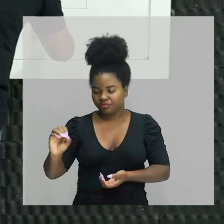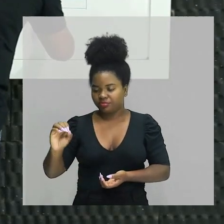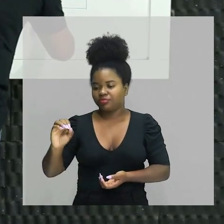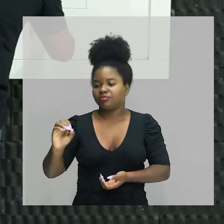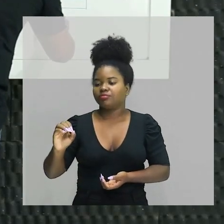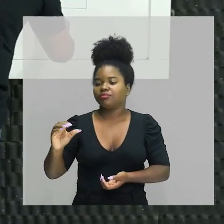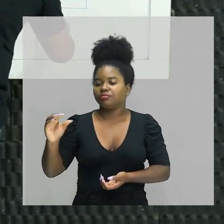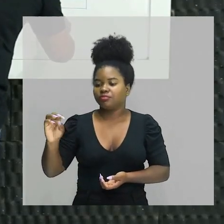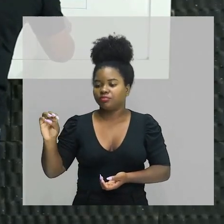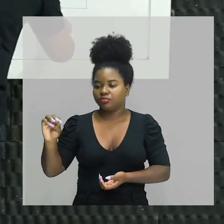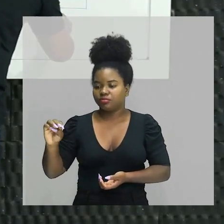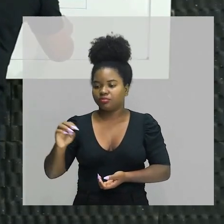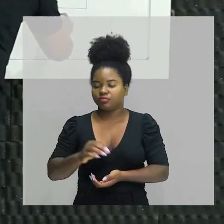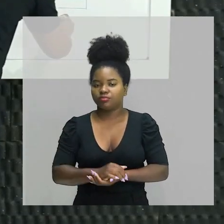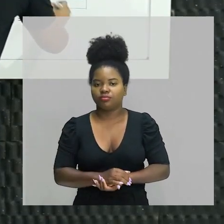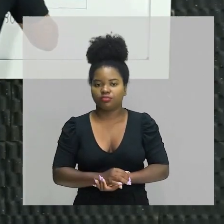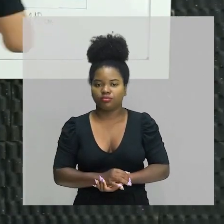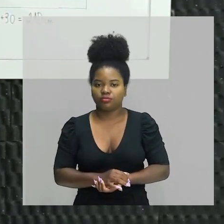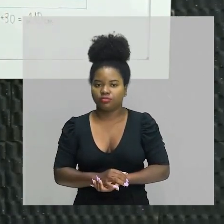centímetros.